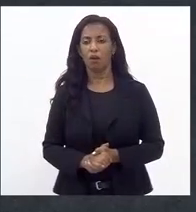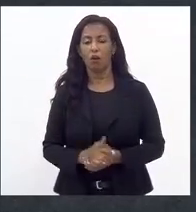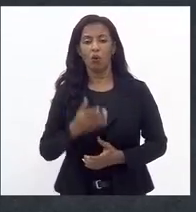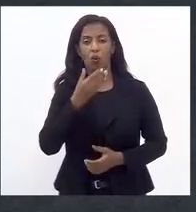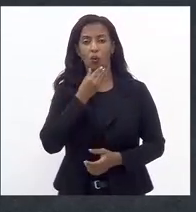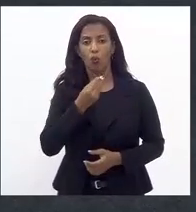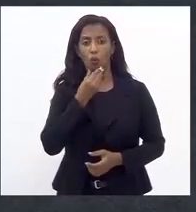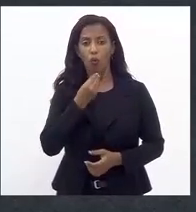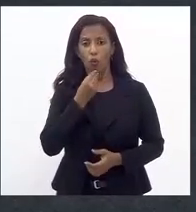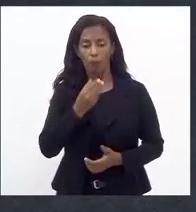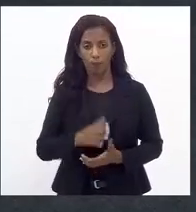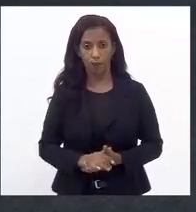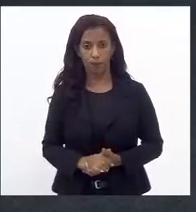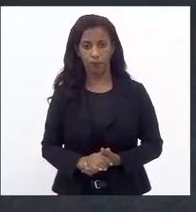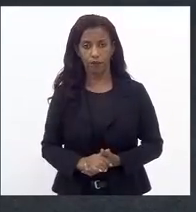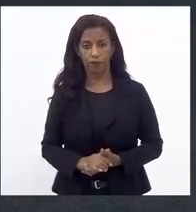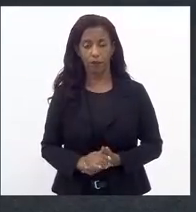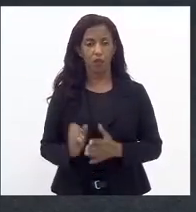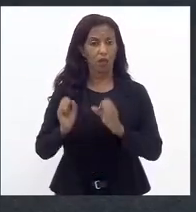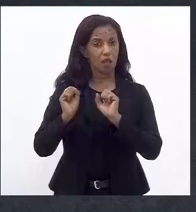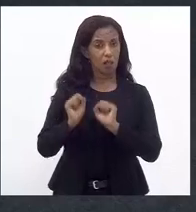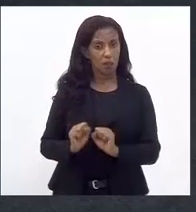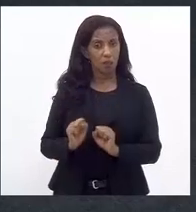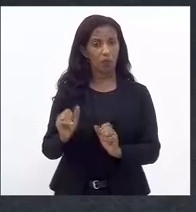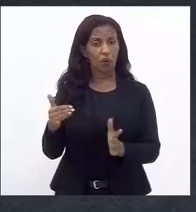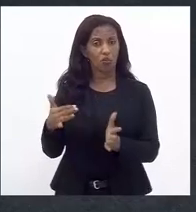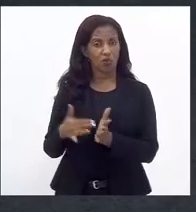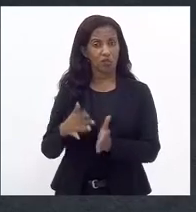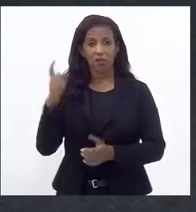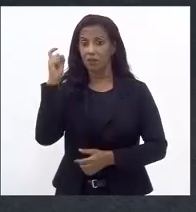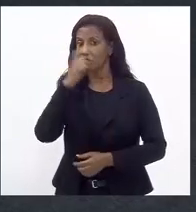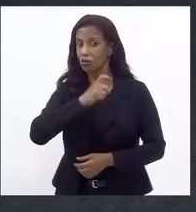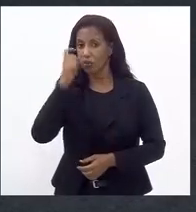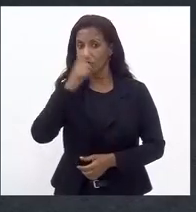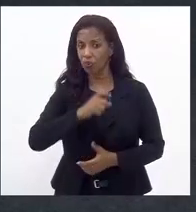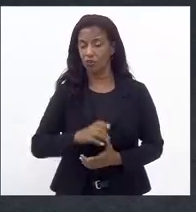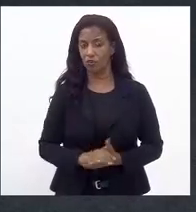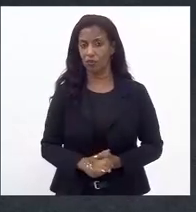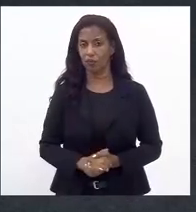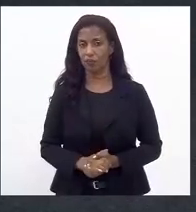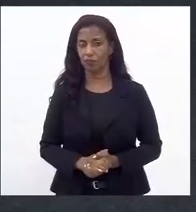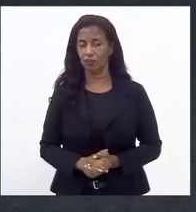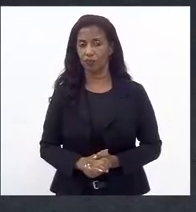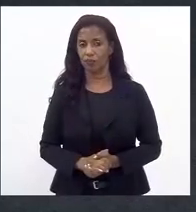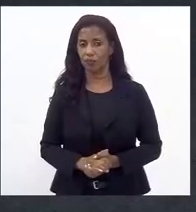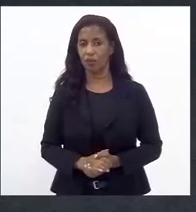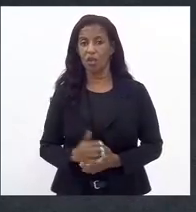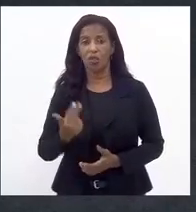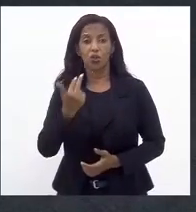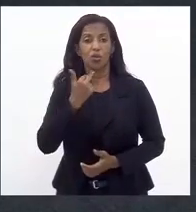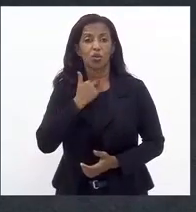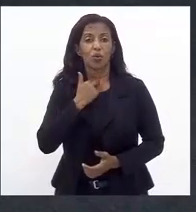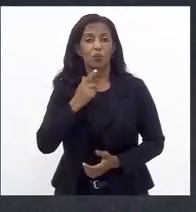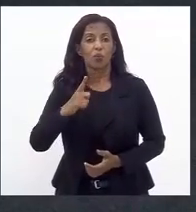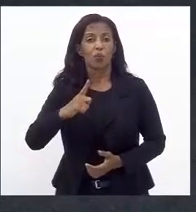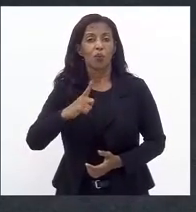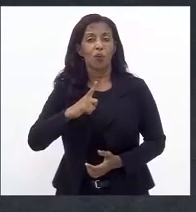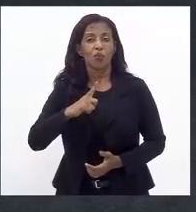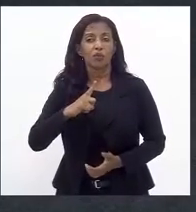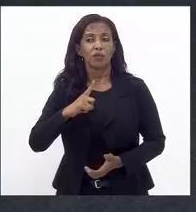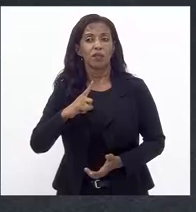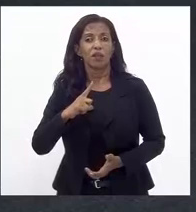homem o homem Ele pode até ser mentiroso e ele só não pode ter